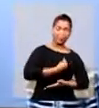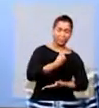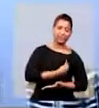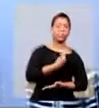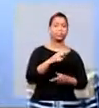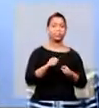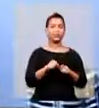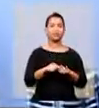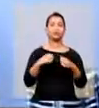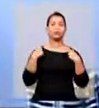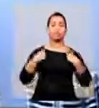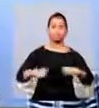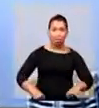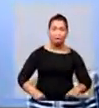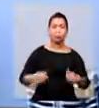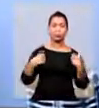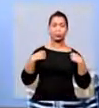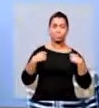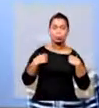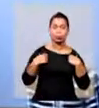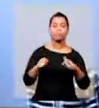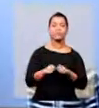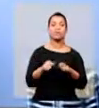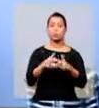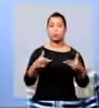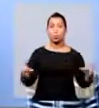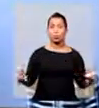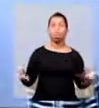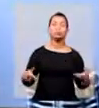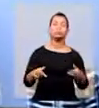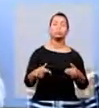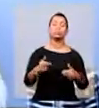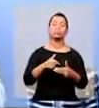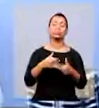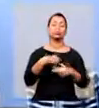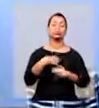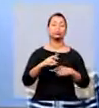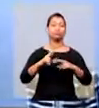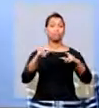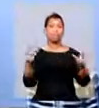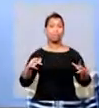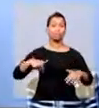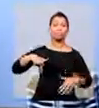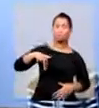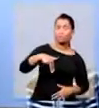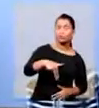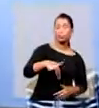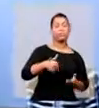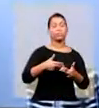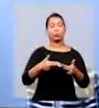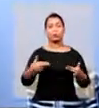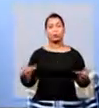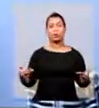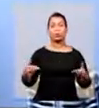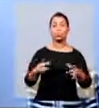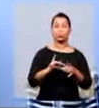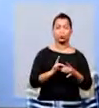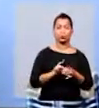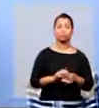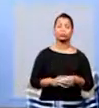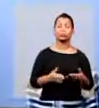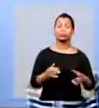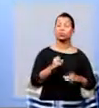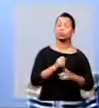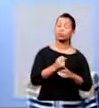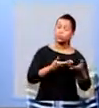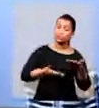uma outra forma, uma caminhada, alguma coisa dentro disso. E essa socialização, né? Que é de suma importância para as pessoas com deficiência, que